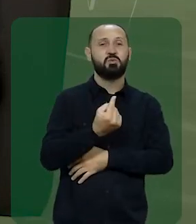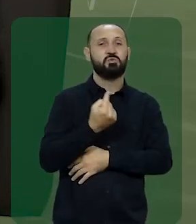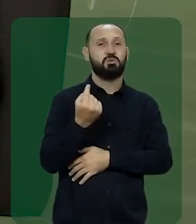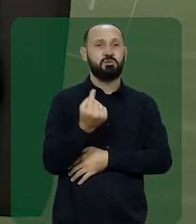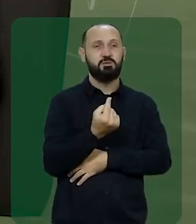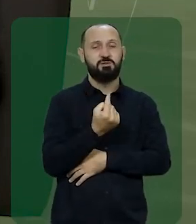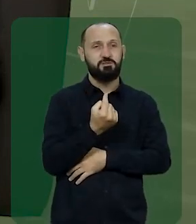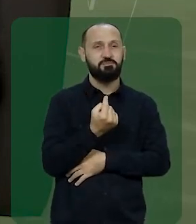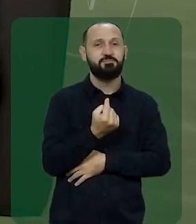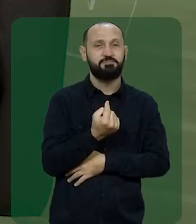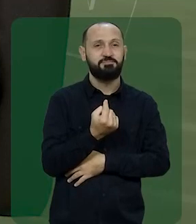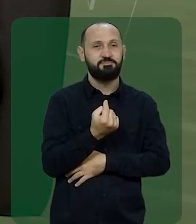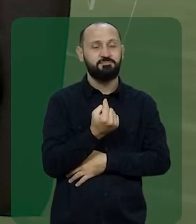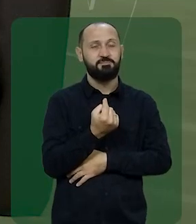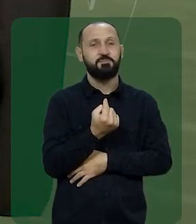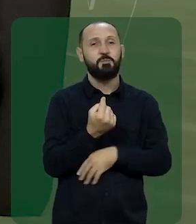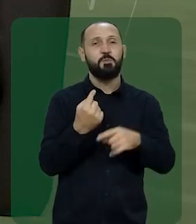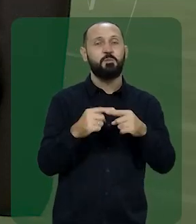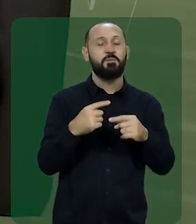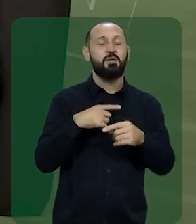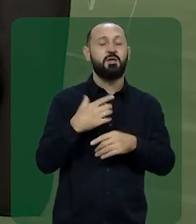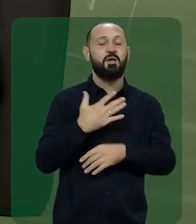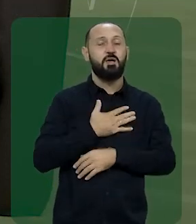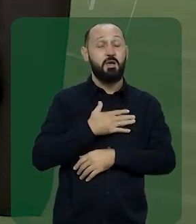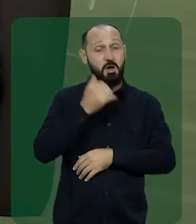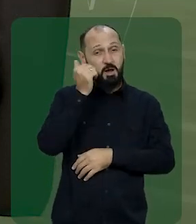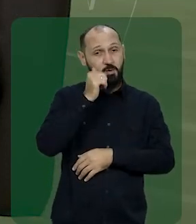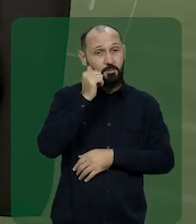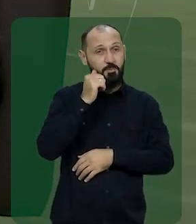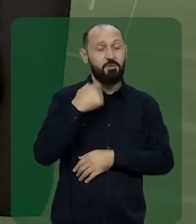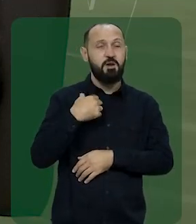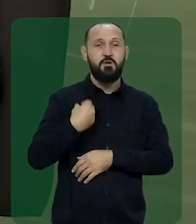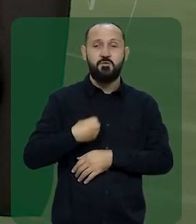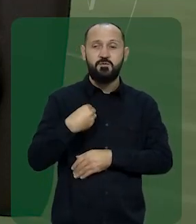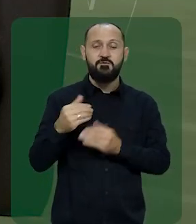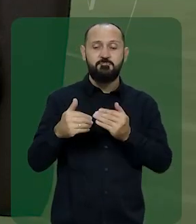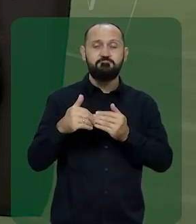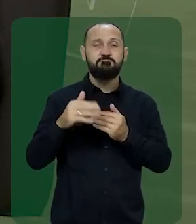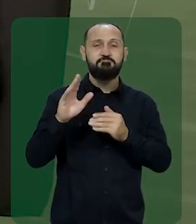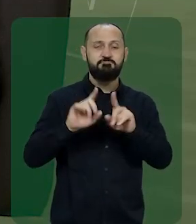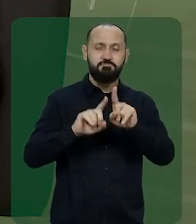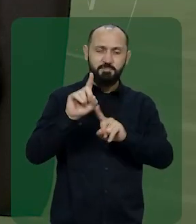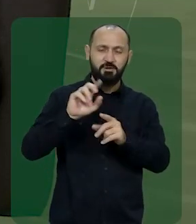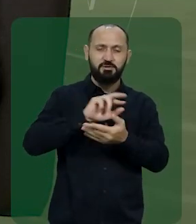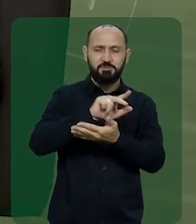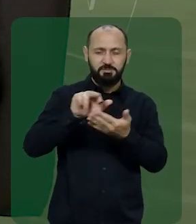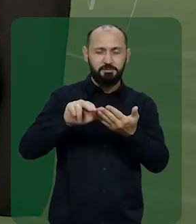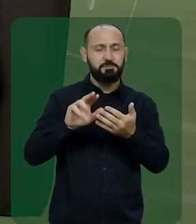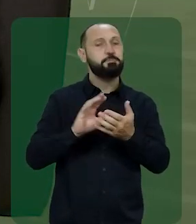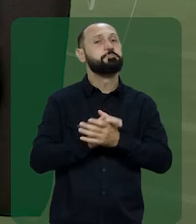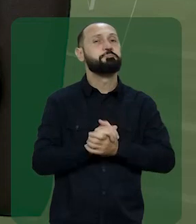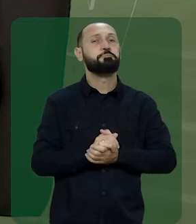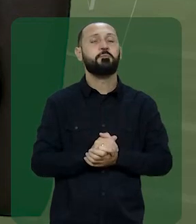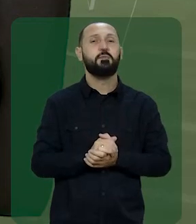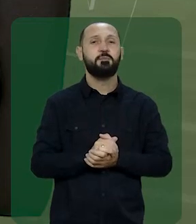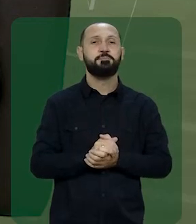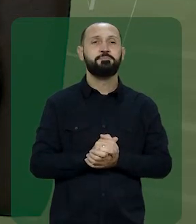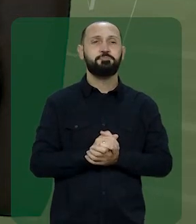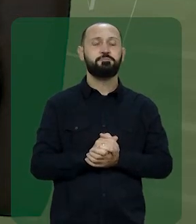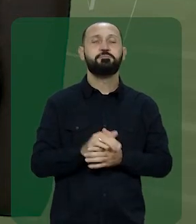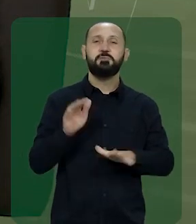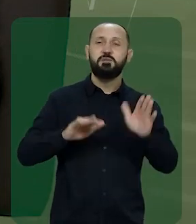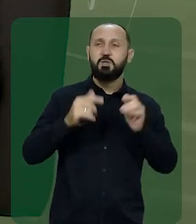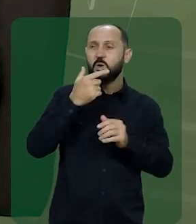do sogro, da sogra, da mãe, do pai. E quando chegou a hora dela ser cuidada, ela está sozinha,